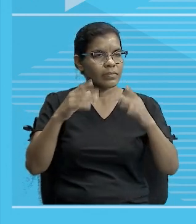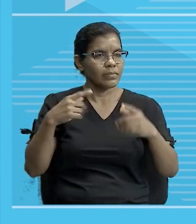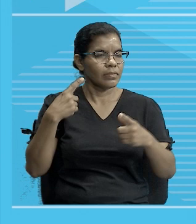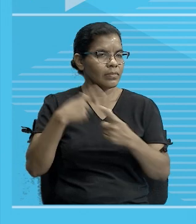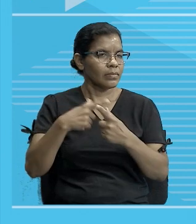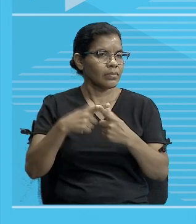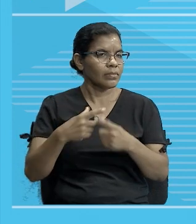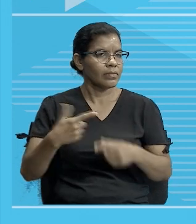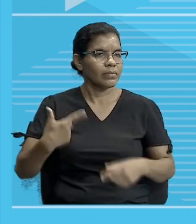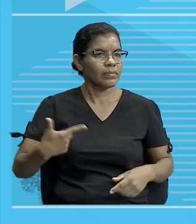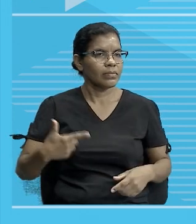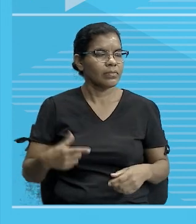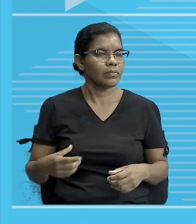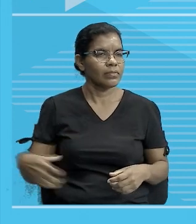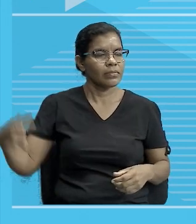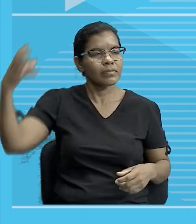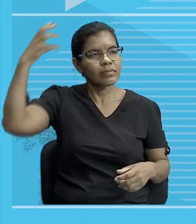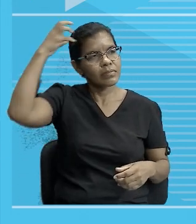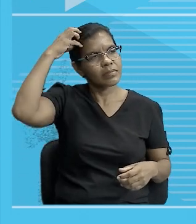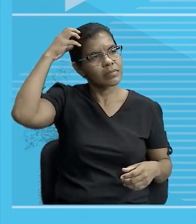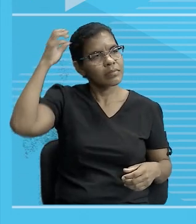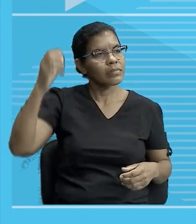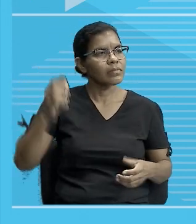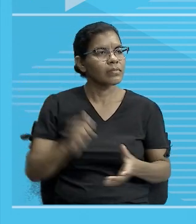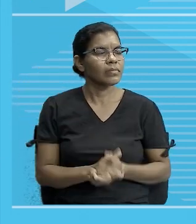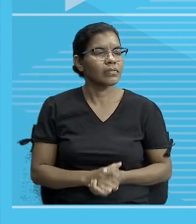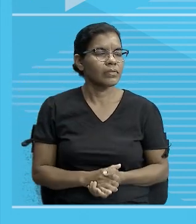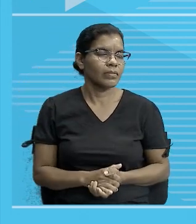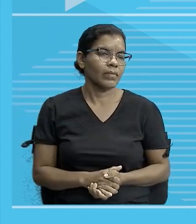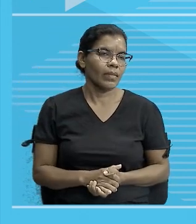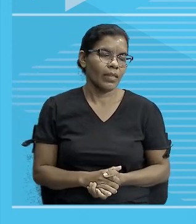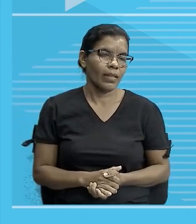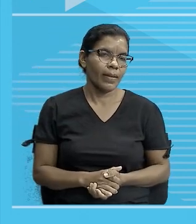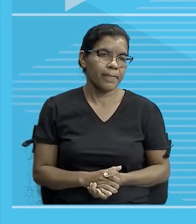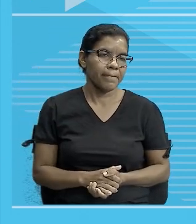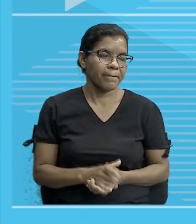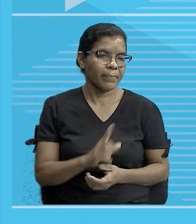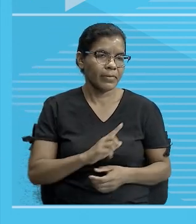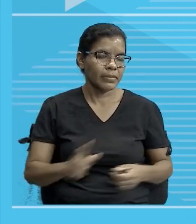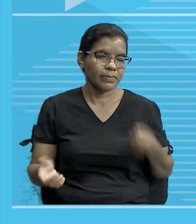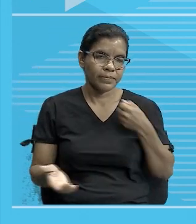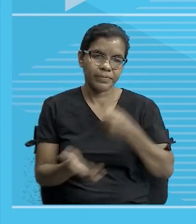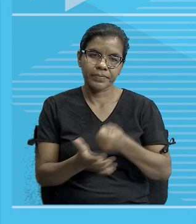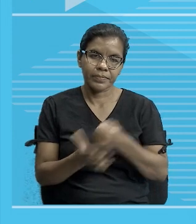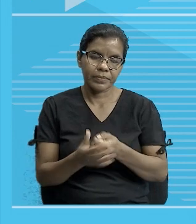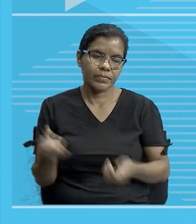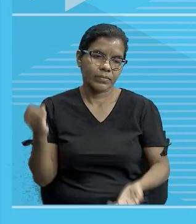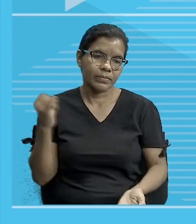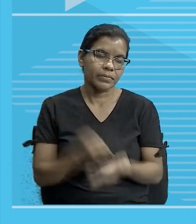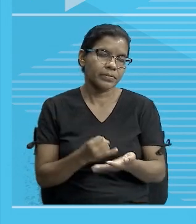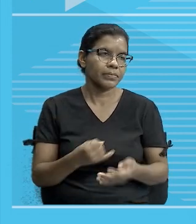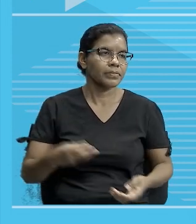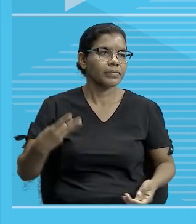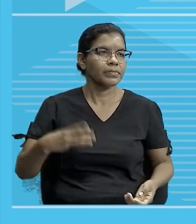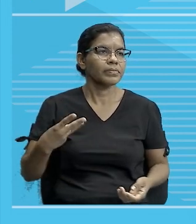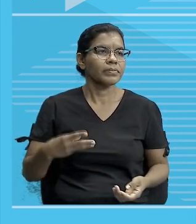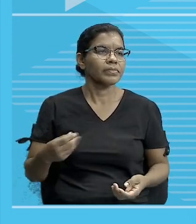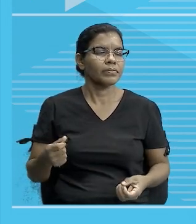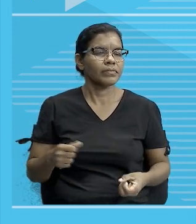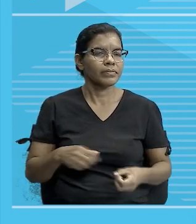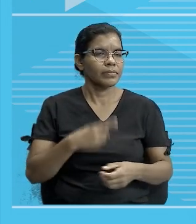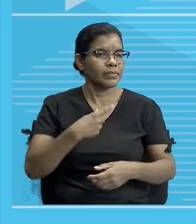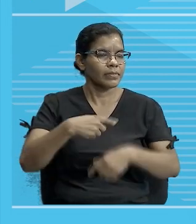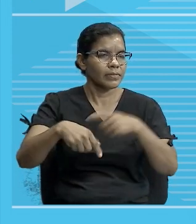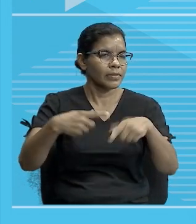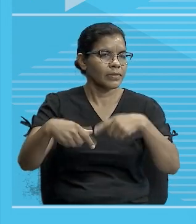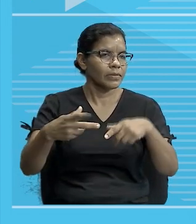segundo estado, da nobreza, e lembrar que nem o primeiro e nem o segundo estado pagavam imposto. E o terceiro estado, que era o restante